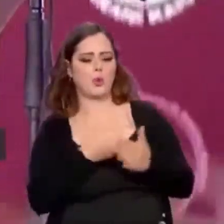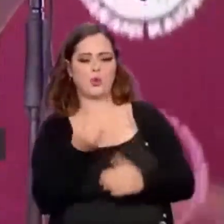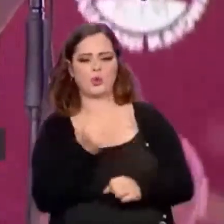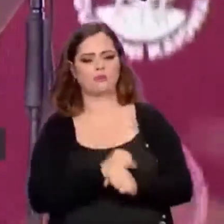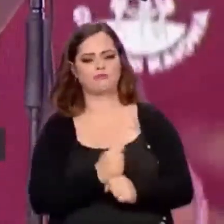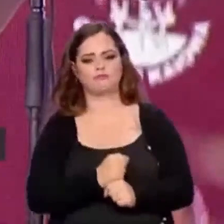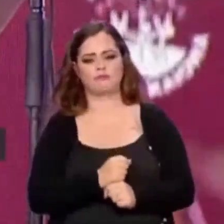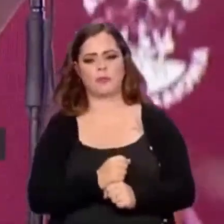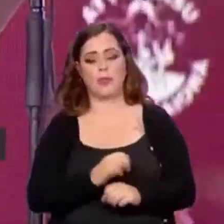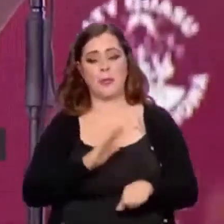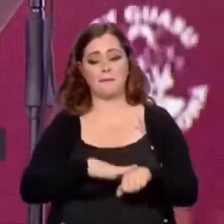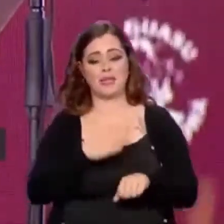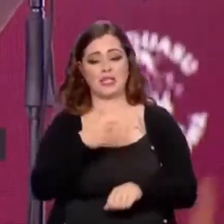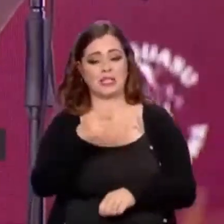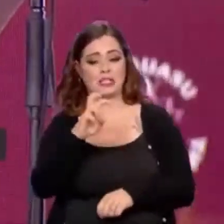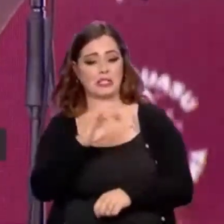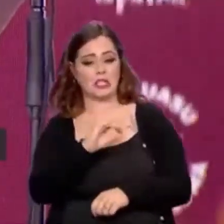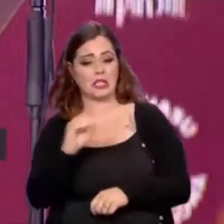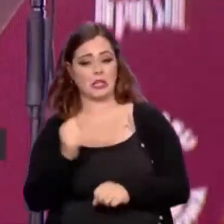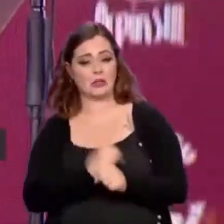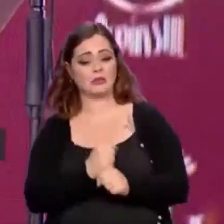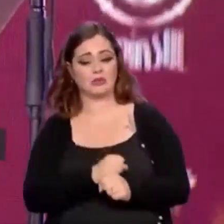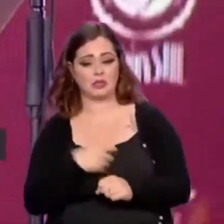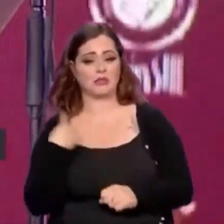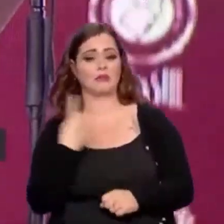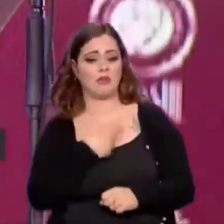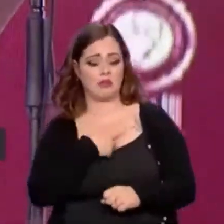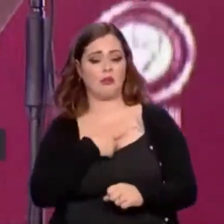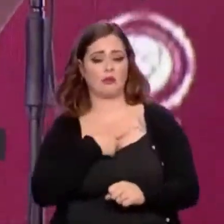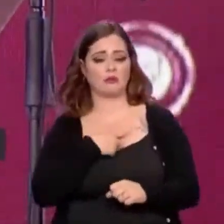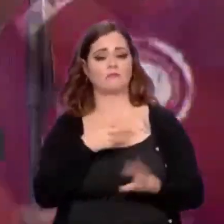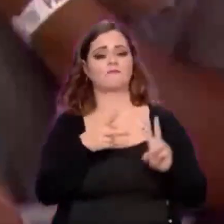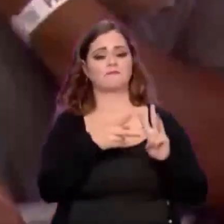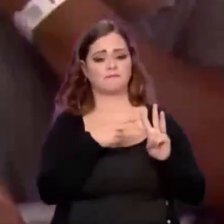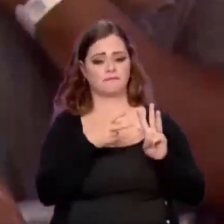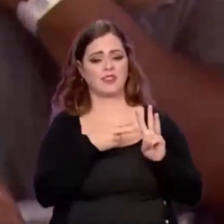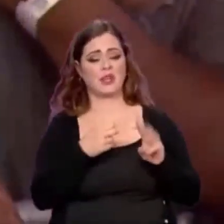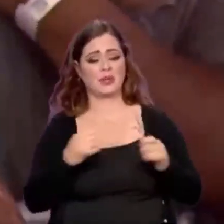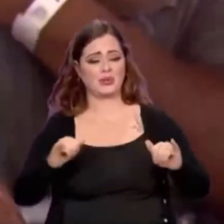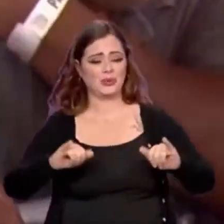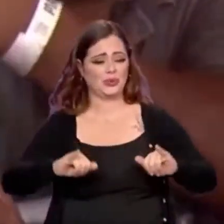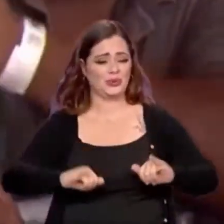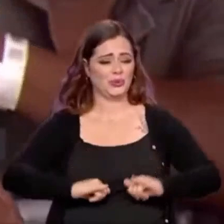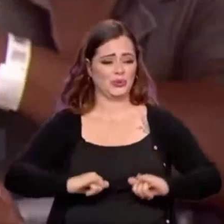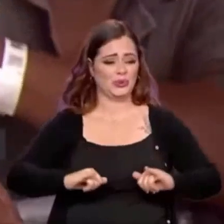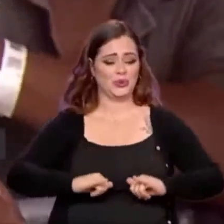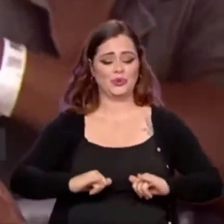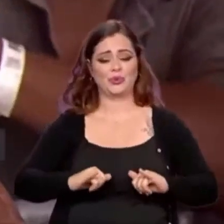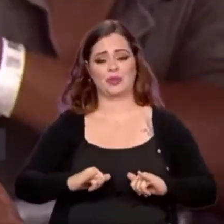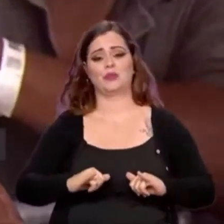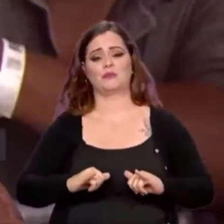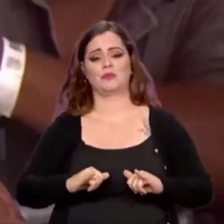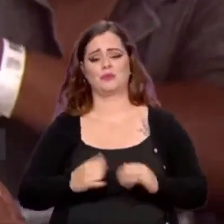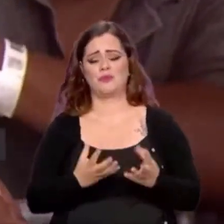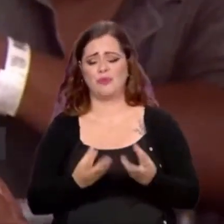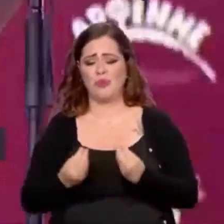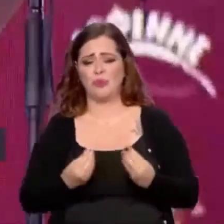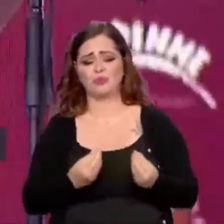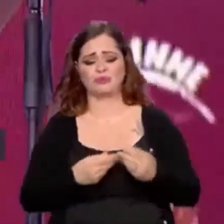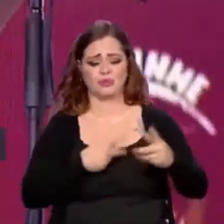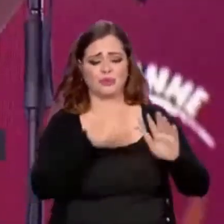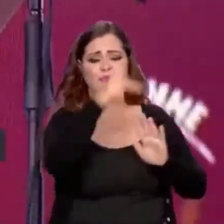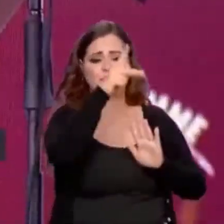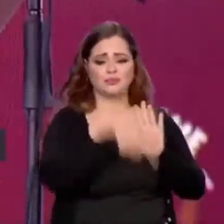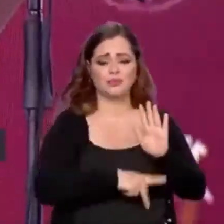Por mais de 500 anos, nós, povos indígenas, sofremos as consequências de um projeto colonial